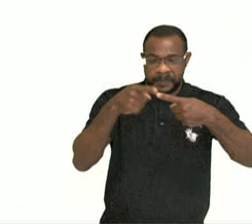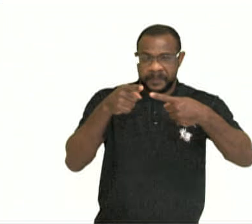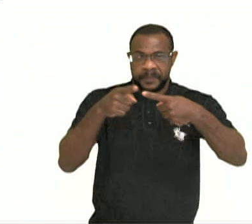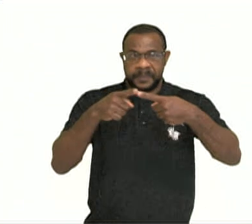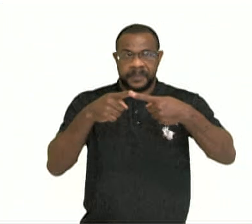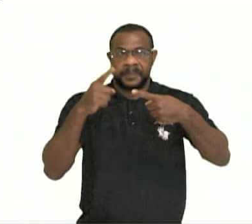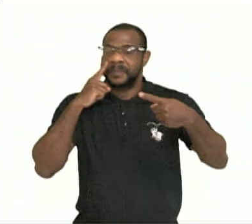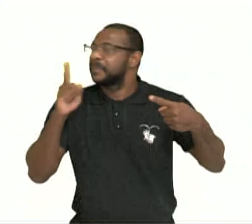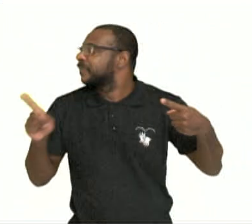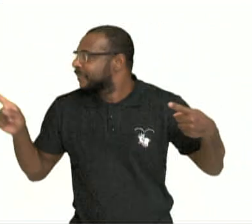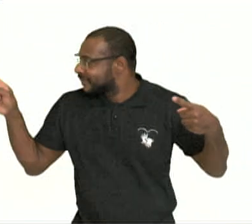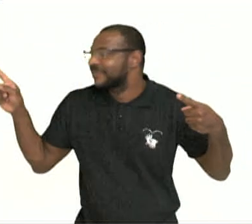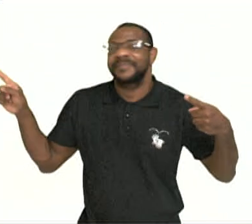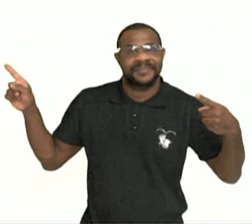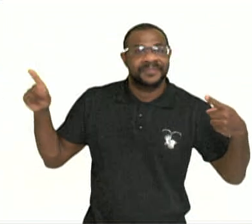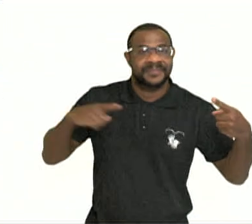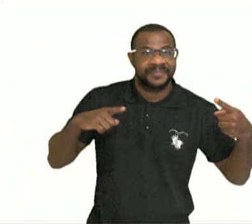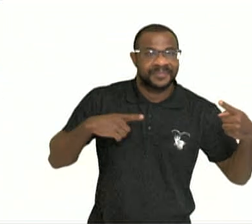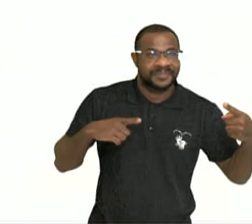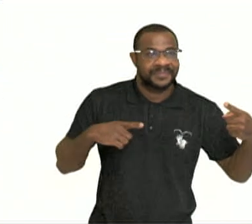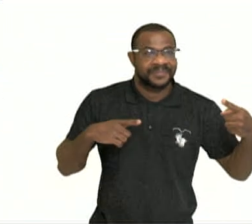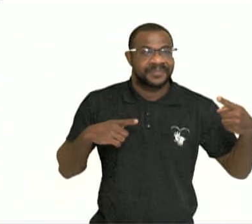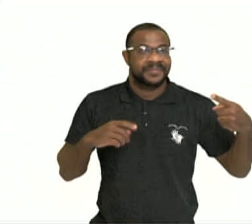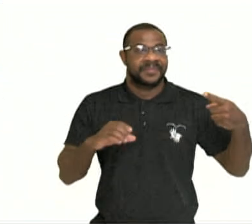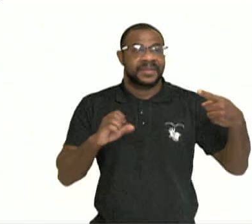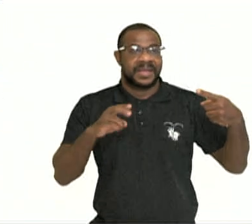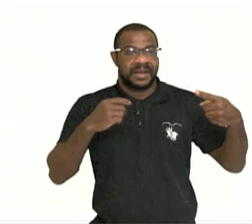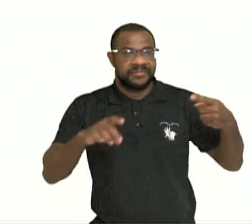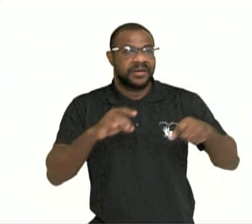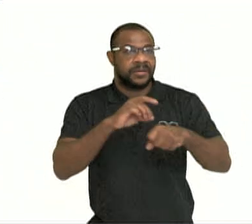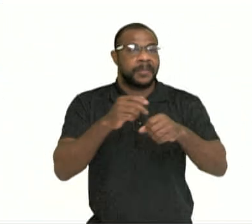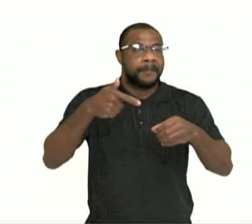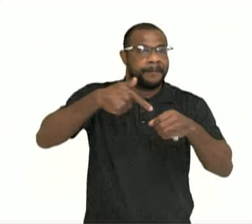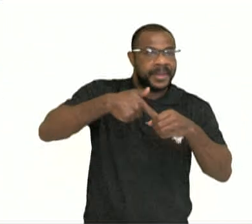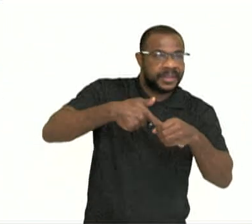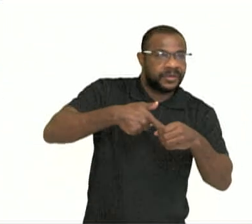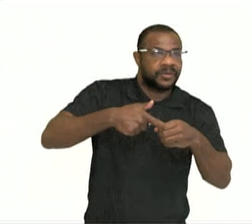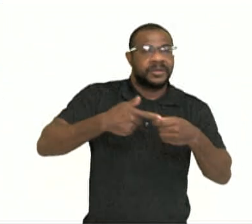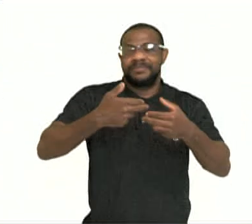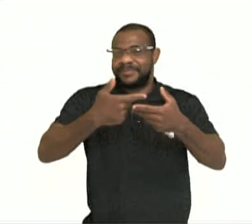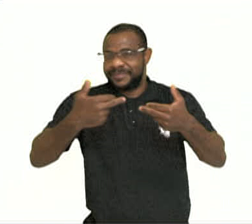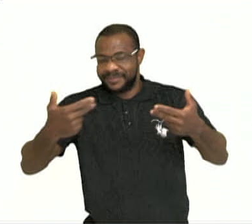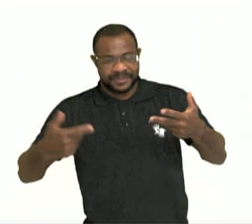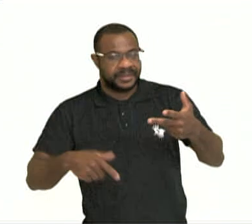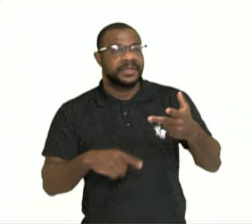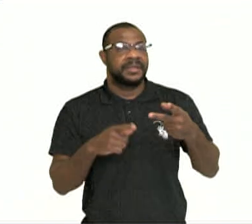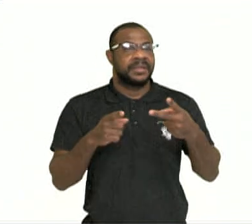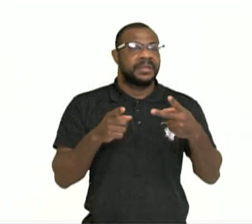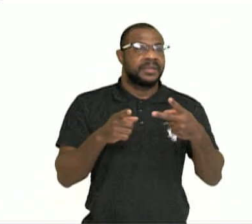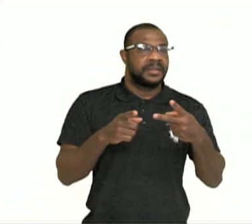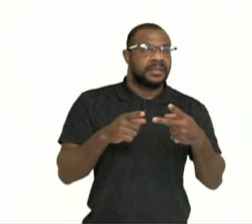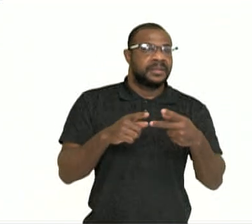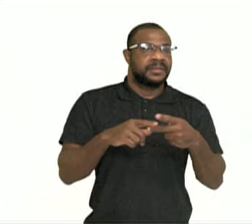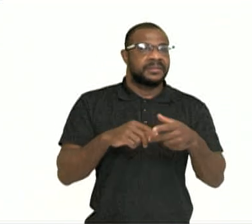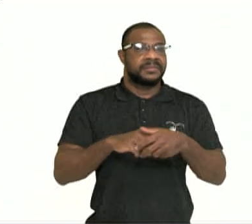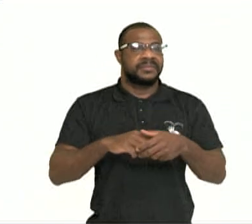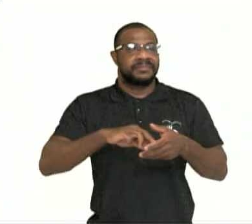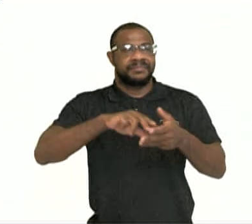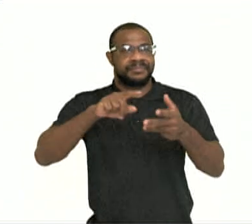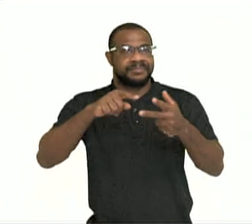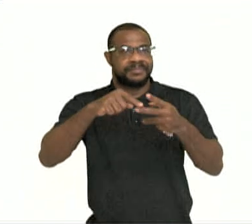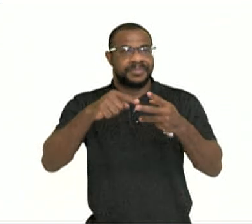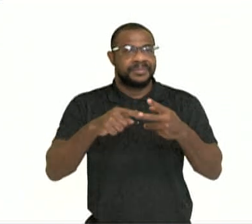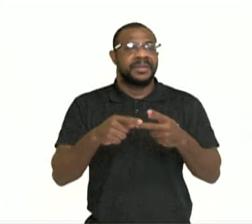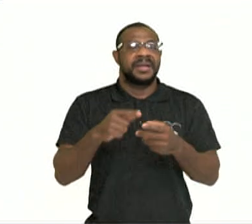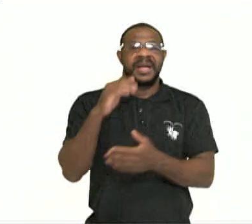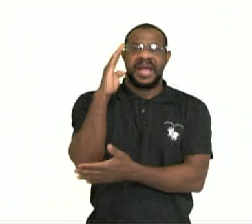perceber que nas convencionais nós temos ali o carvão mineral, petróleo e seus derivados, a hidroeletricidade, a lenha.